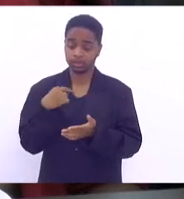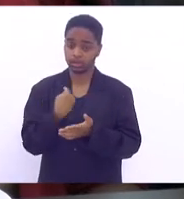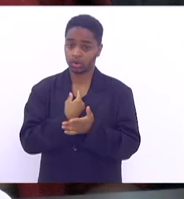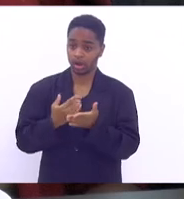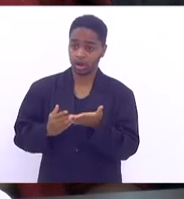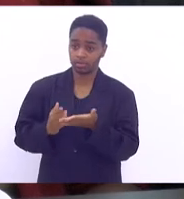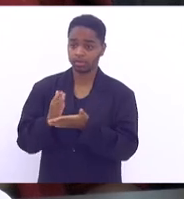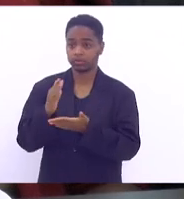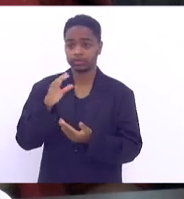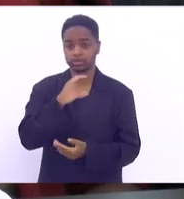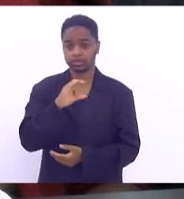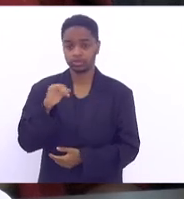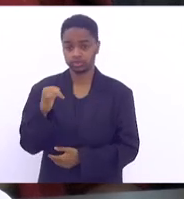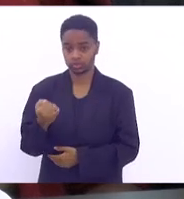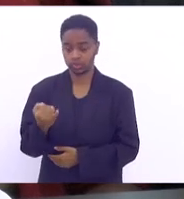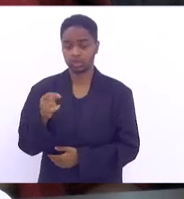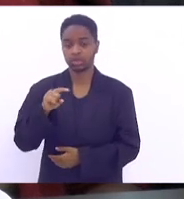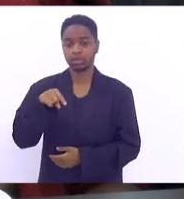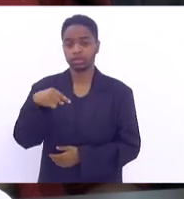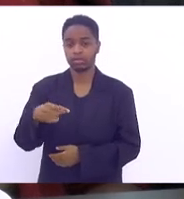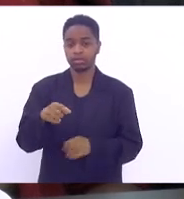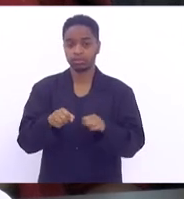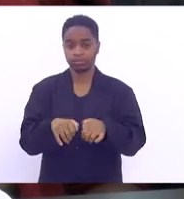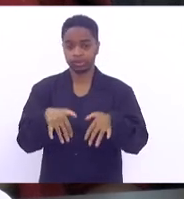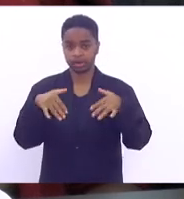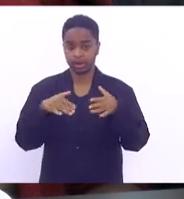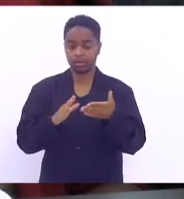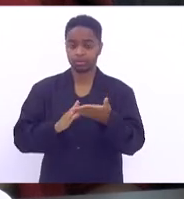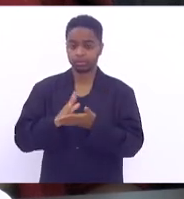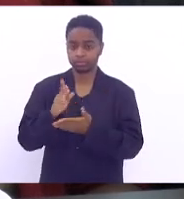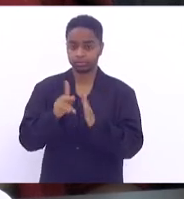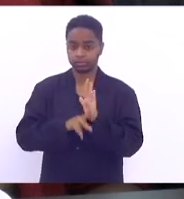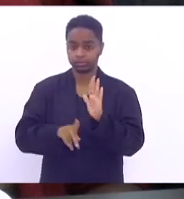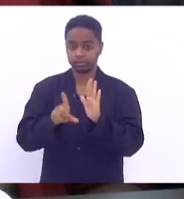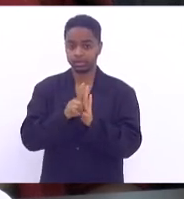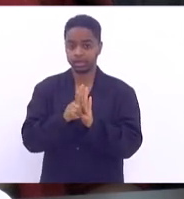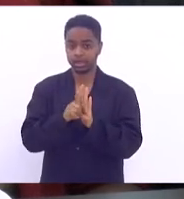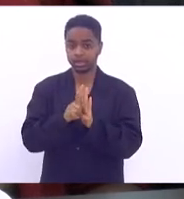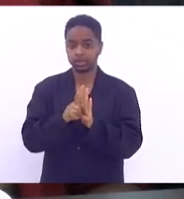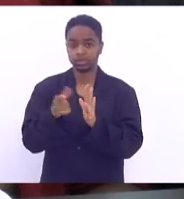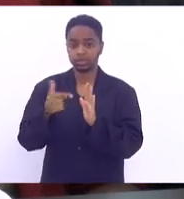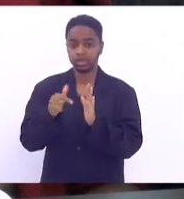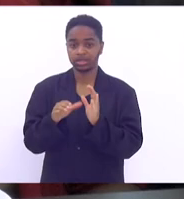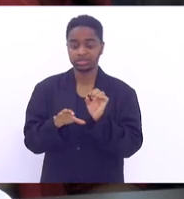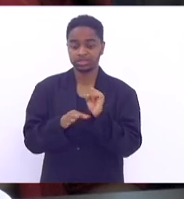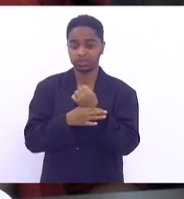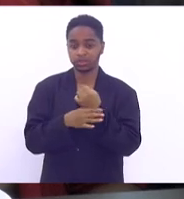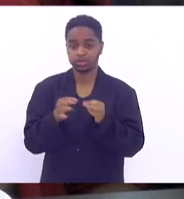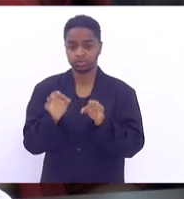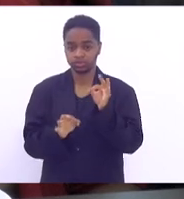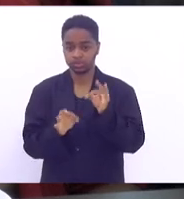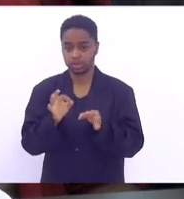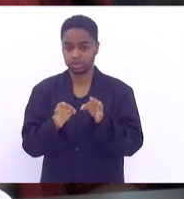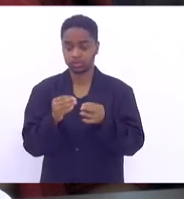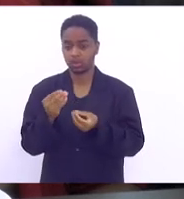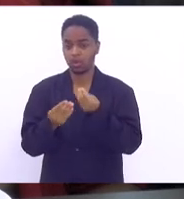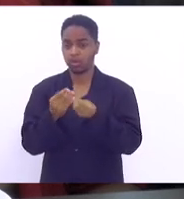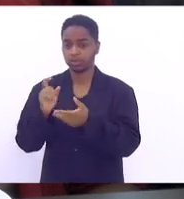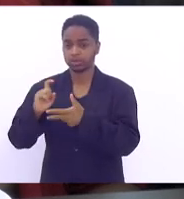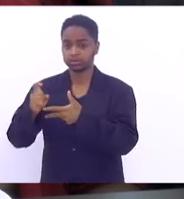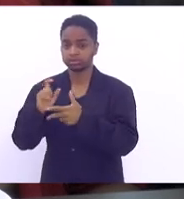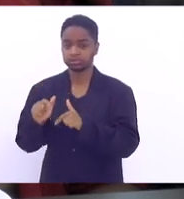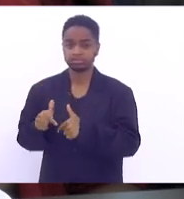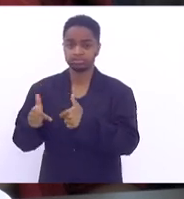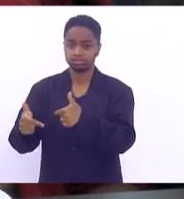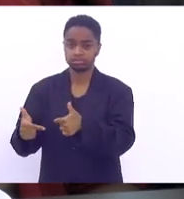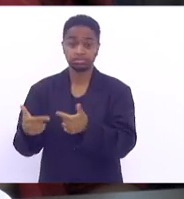na CCJ e depois, posteriormente, em plenário, algum projeto que cause insegurança jurídica ao Executivo a fazê-lo, aí que o